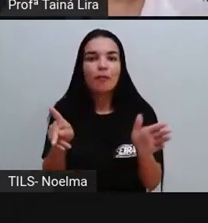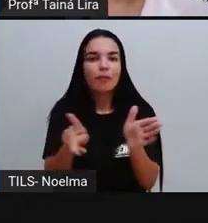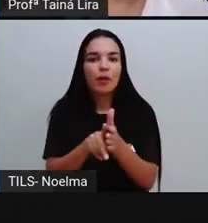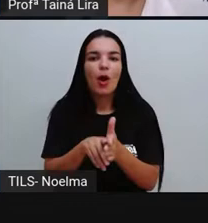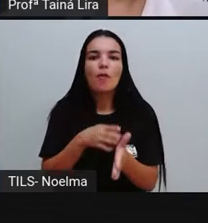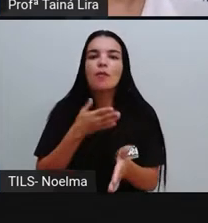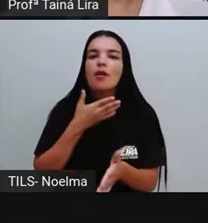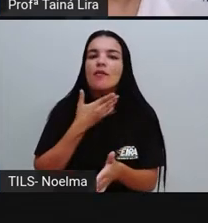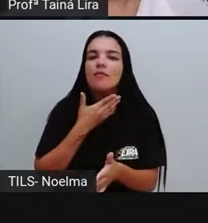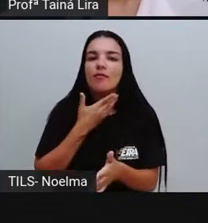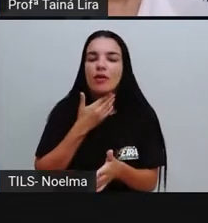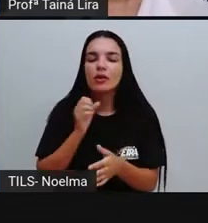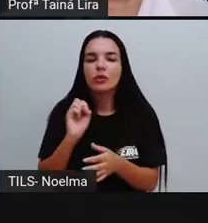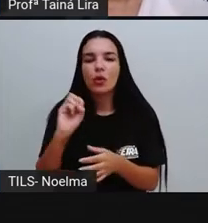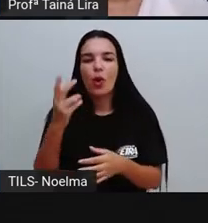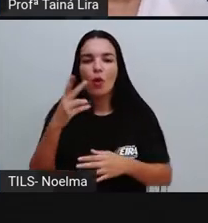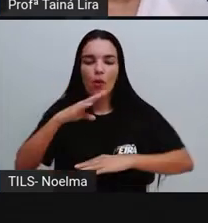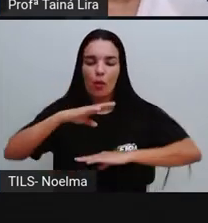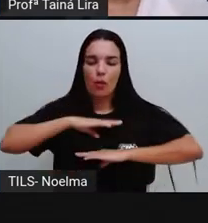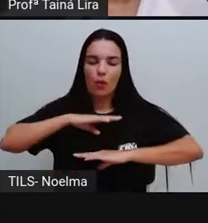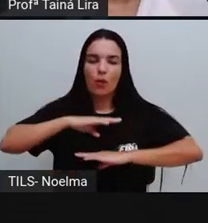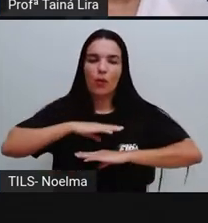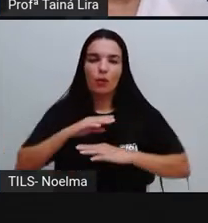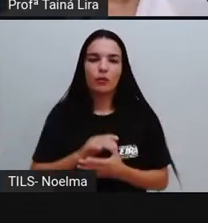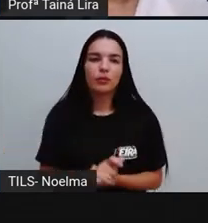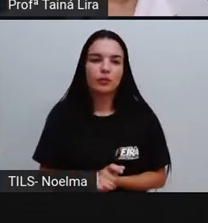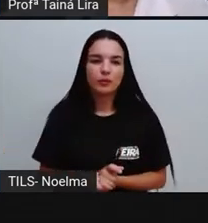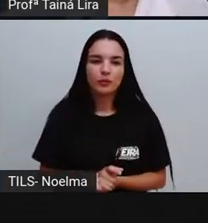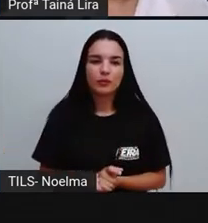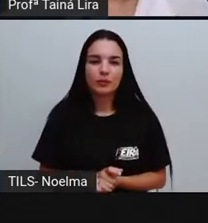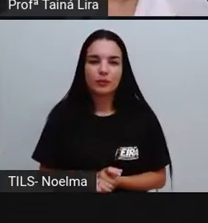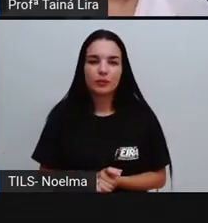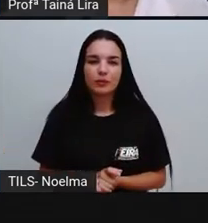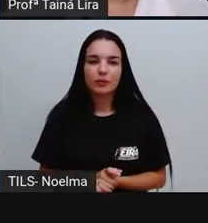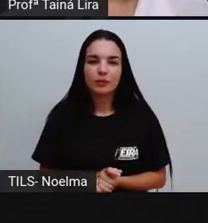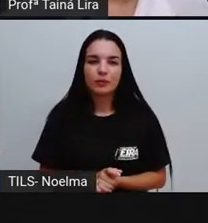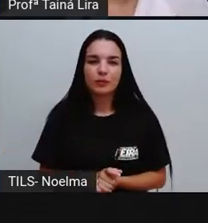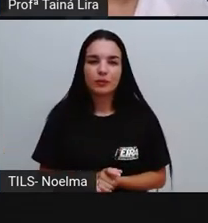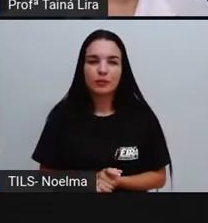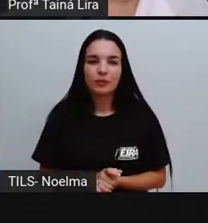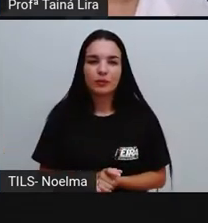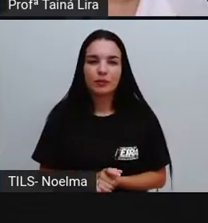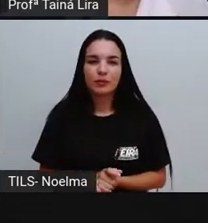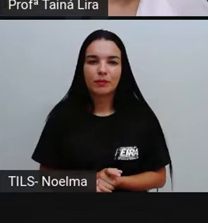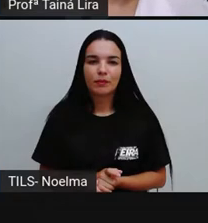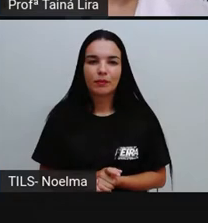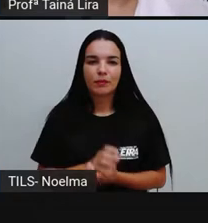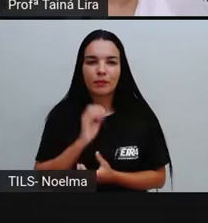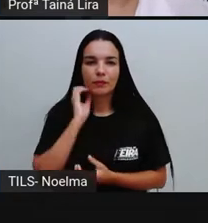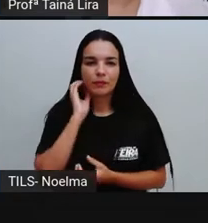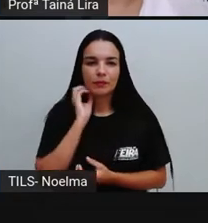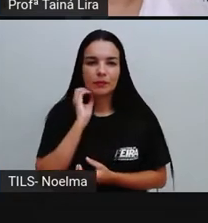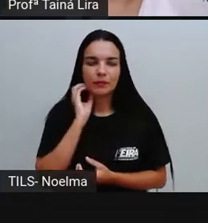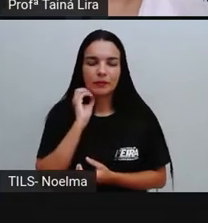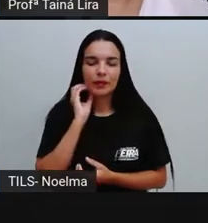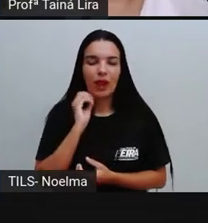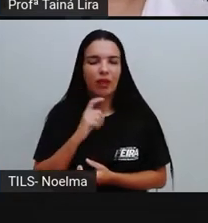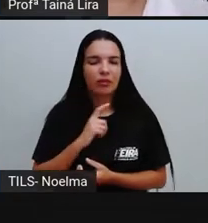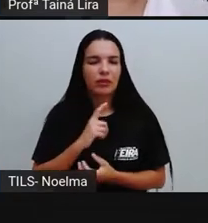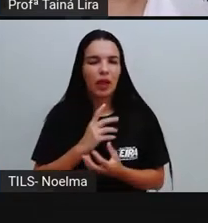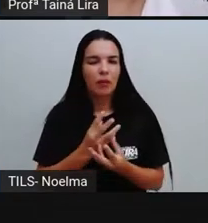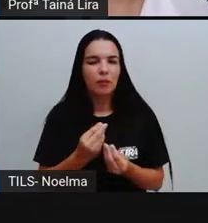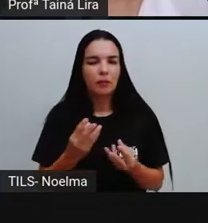sons sem instrumentos nenhum, tá? Tem alguns, na verdade, tem vários vídeos, né, de